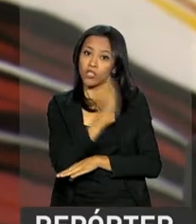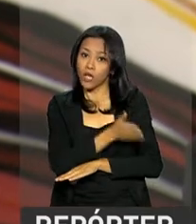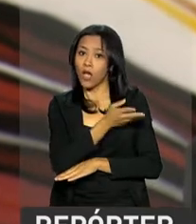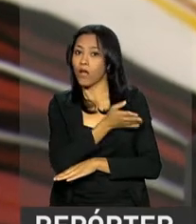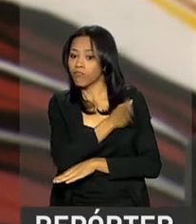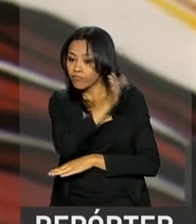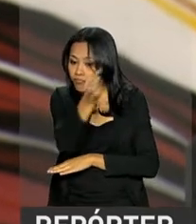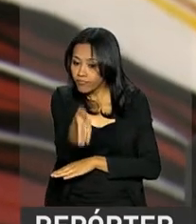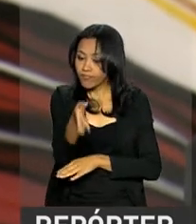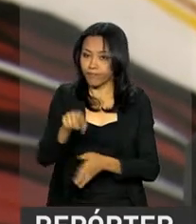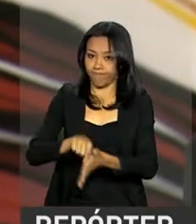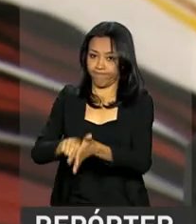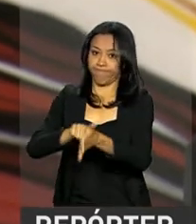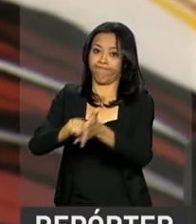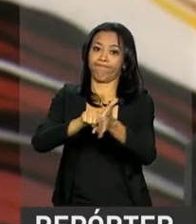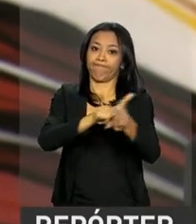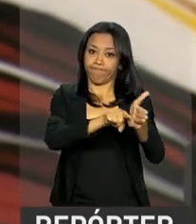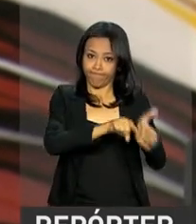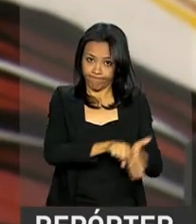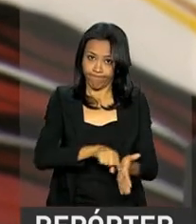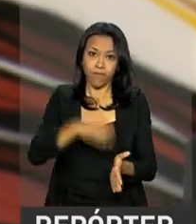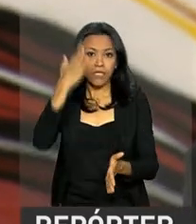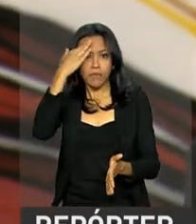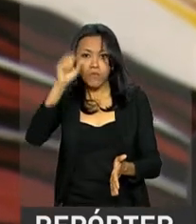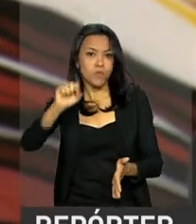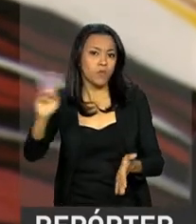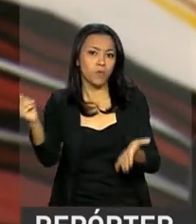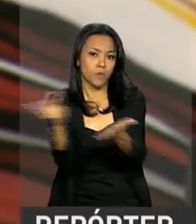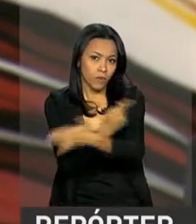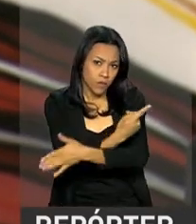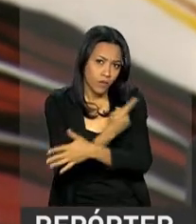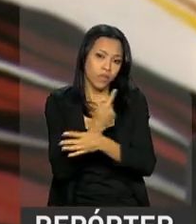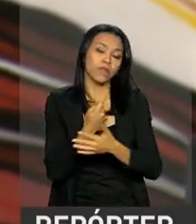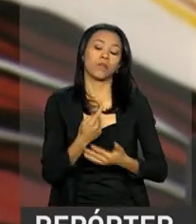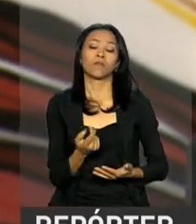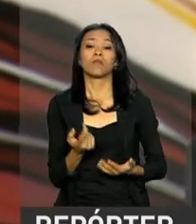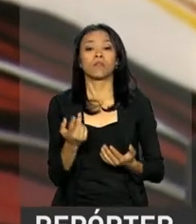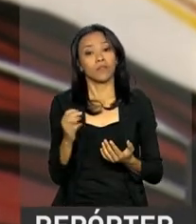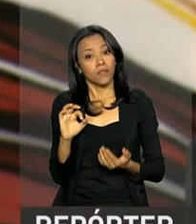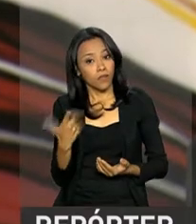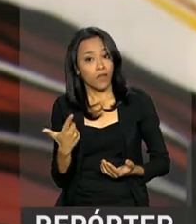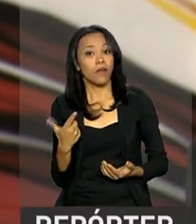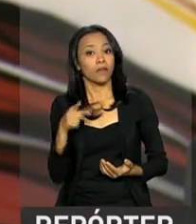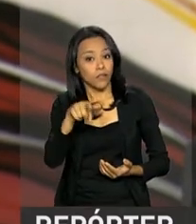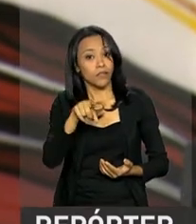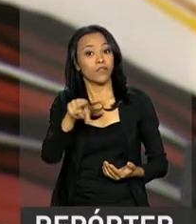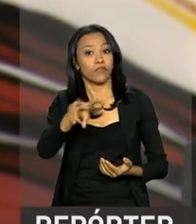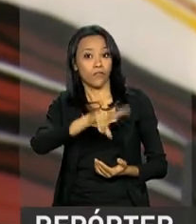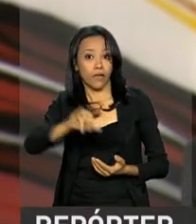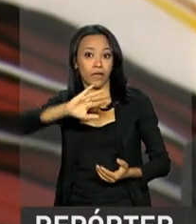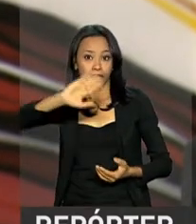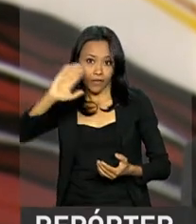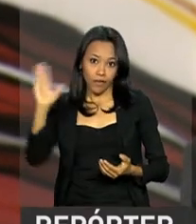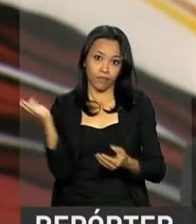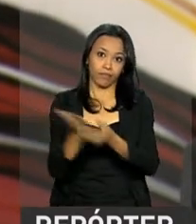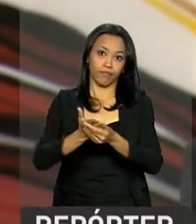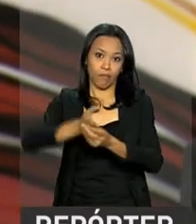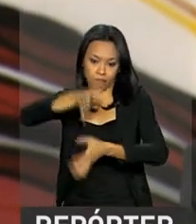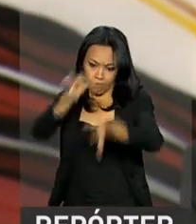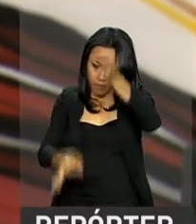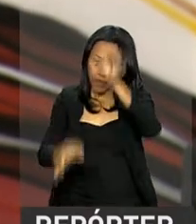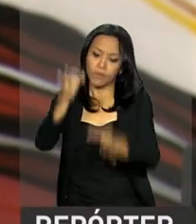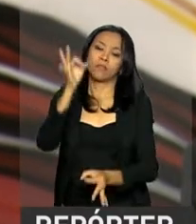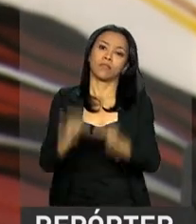investigação desse desses crimes e obviamente isso vai parecer judicial isso é tipificado na legislação